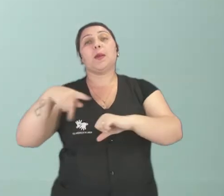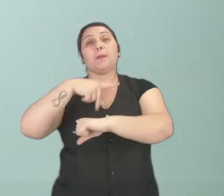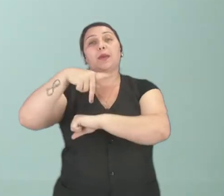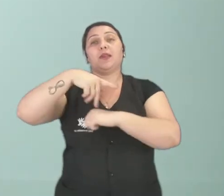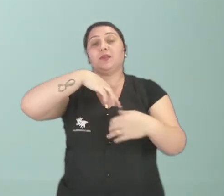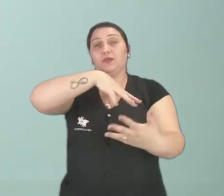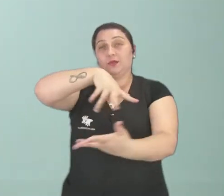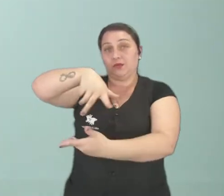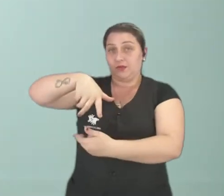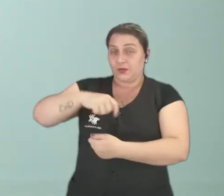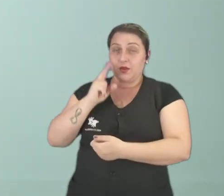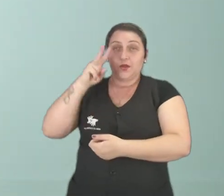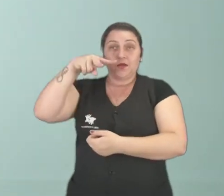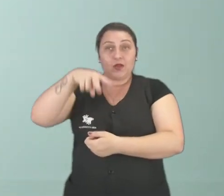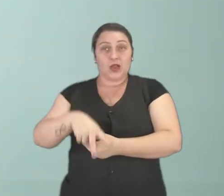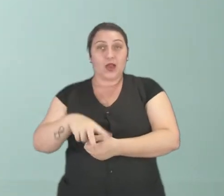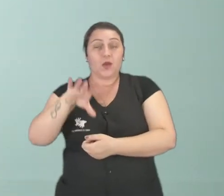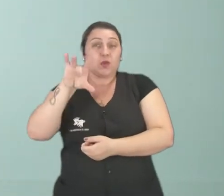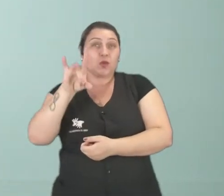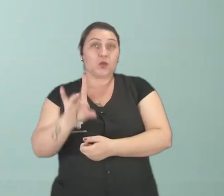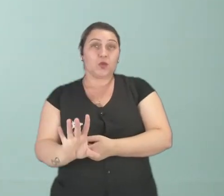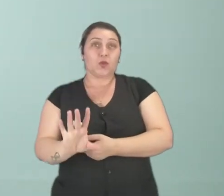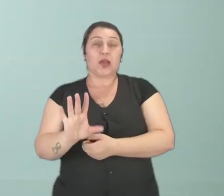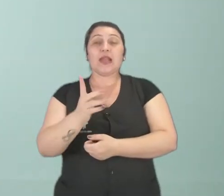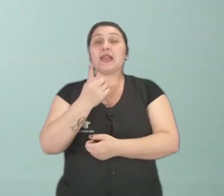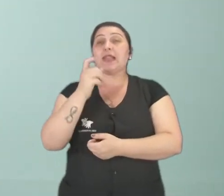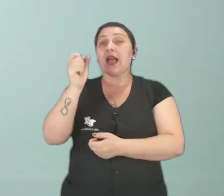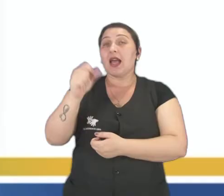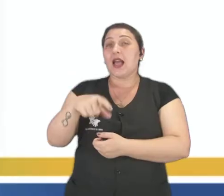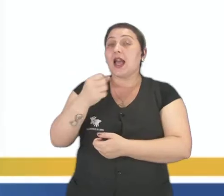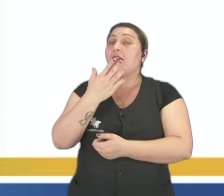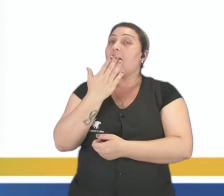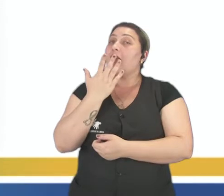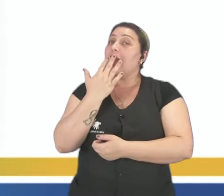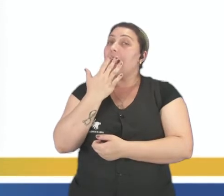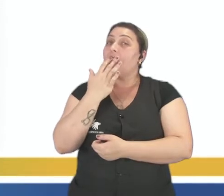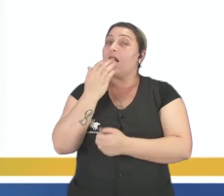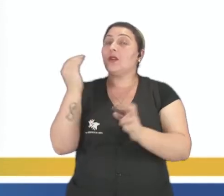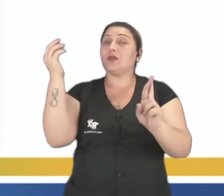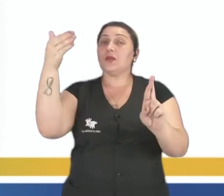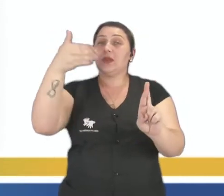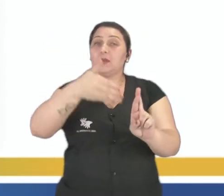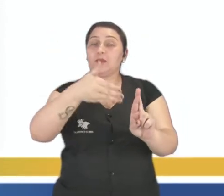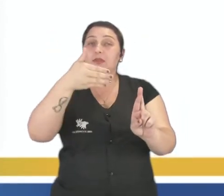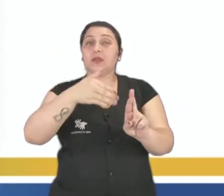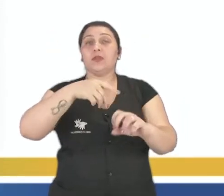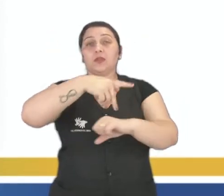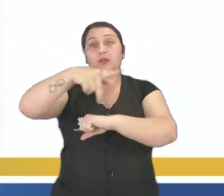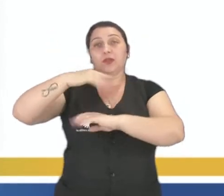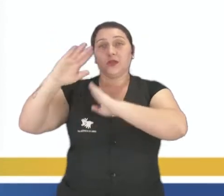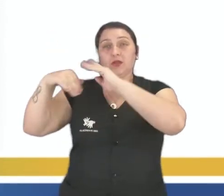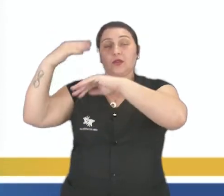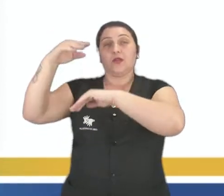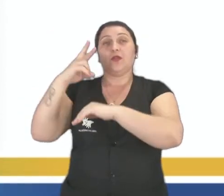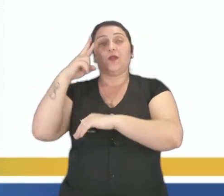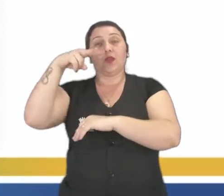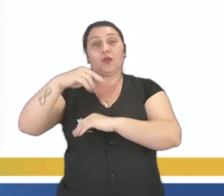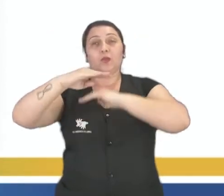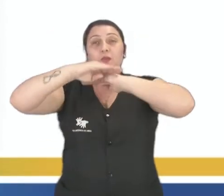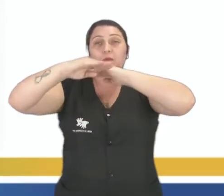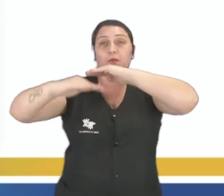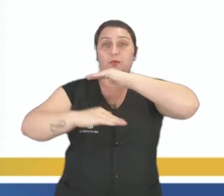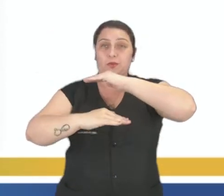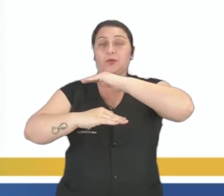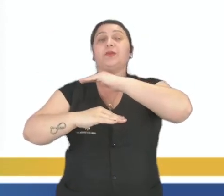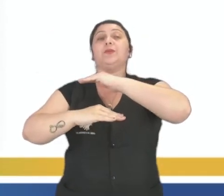mundo e que vemos que apenas essa mancha azul representa os países desenvolvidos, vemos o quanto há uma